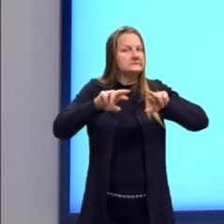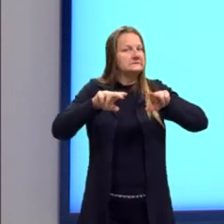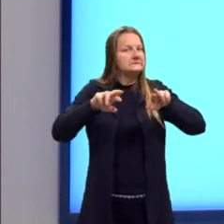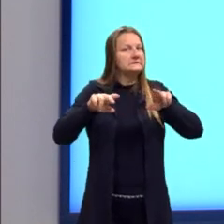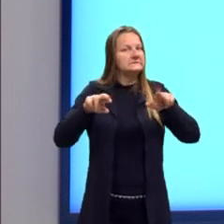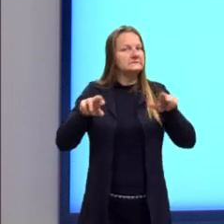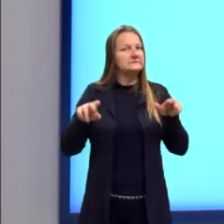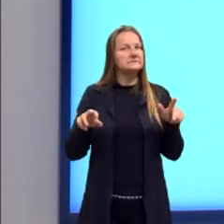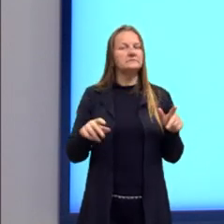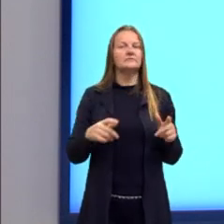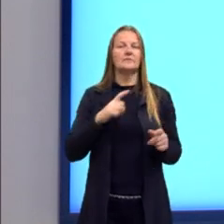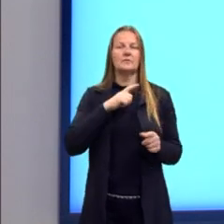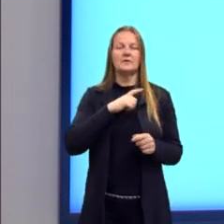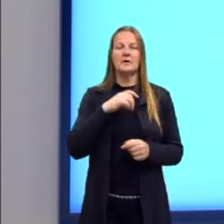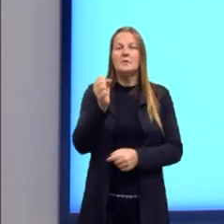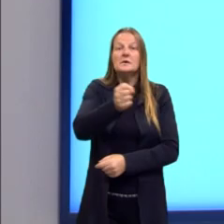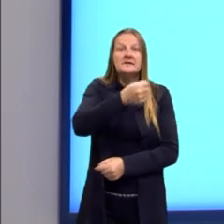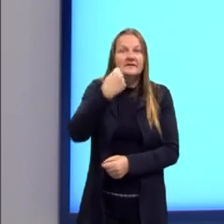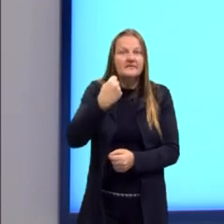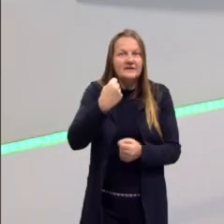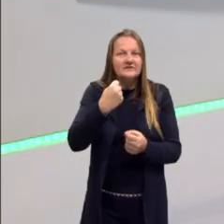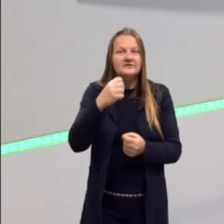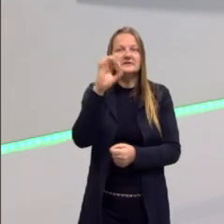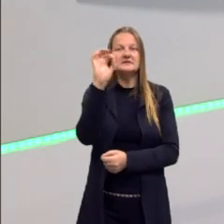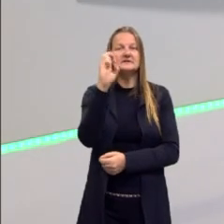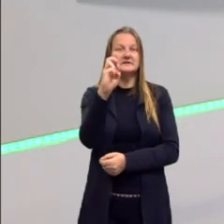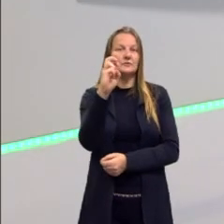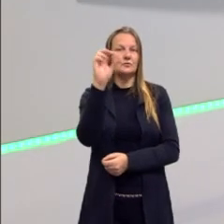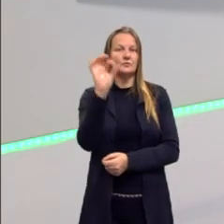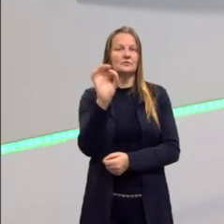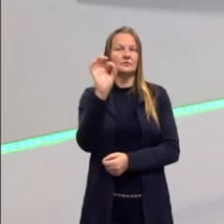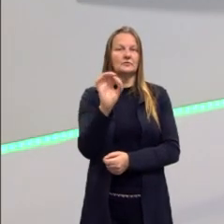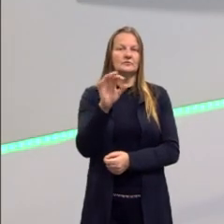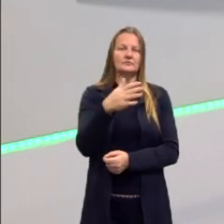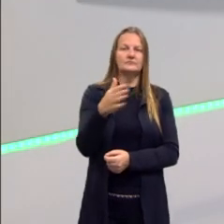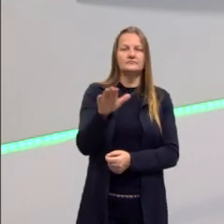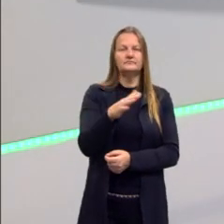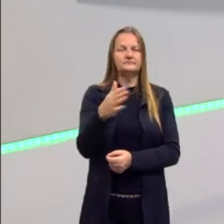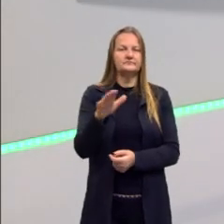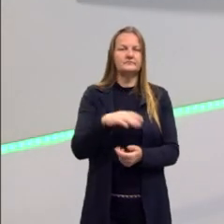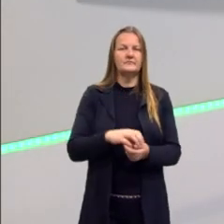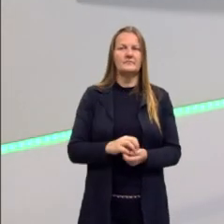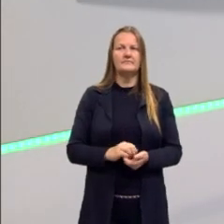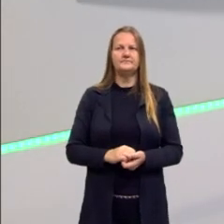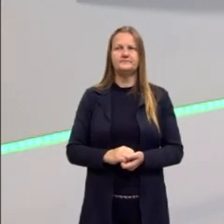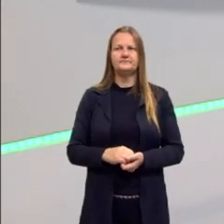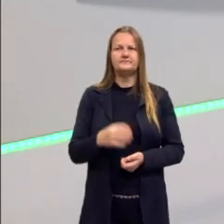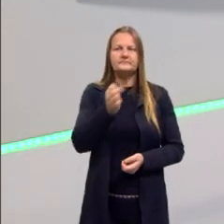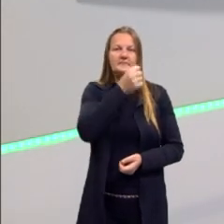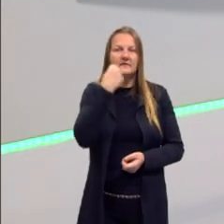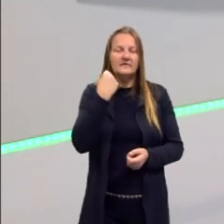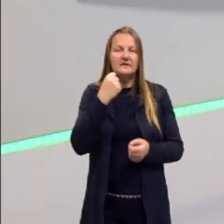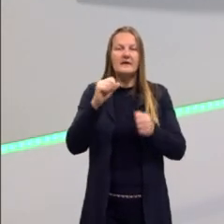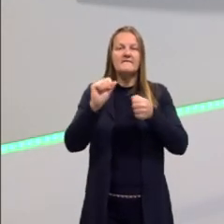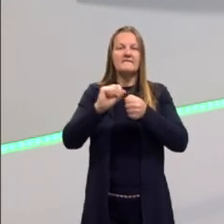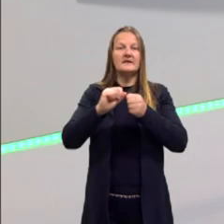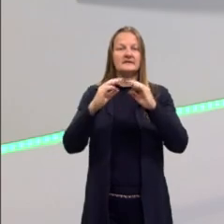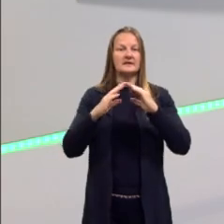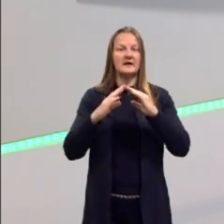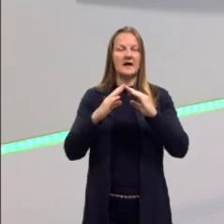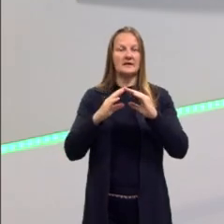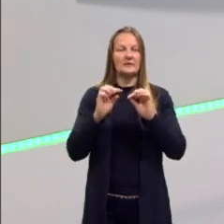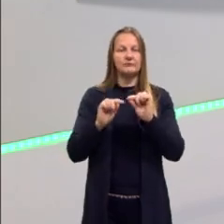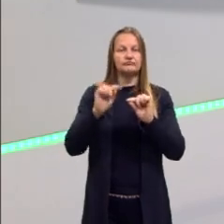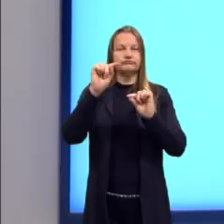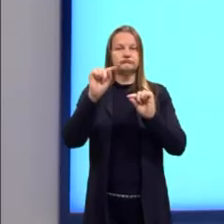porque eu posso estar falando da cervejinha que tem cinco por cento em torno 100% claro que quando eu falo de uma cerveja artesanal pode ser uma variação